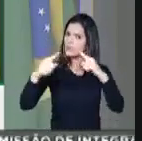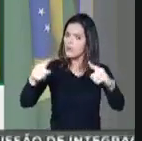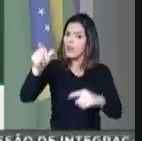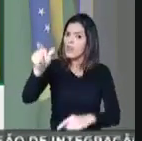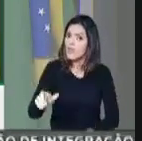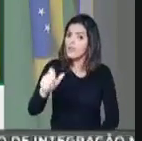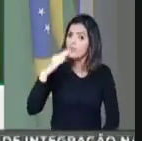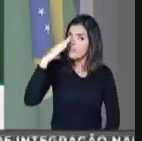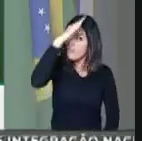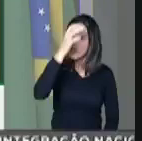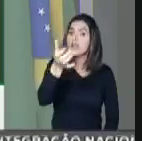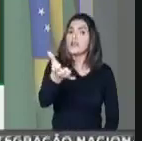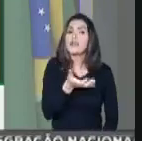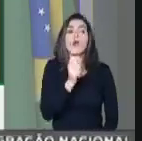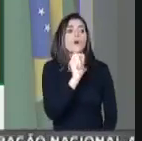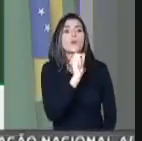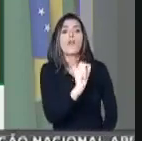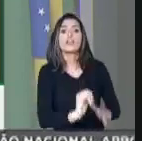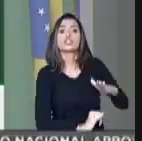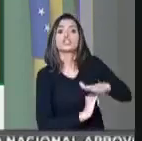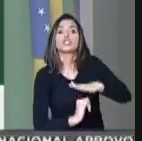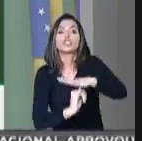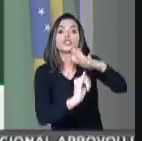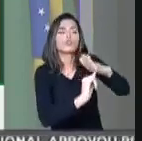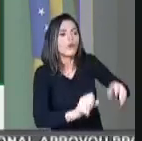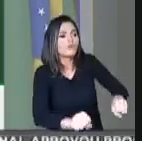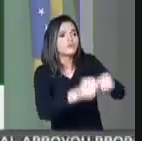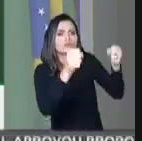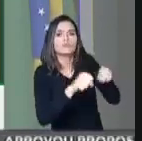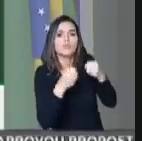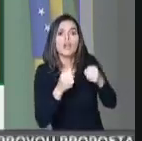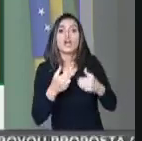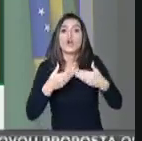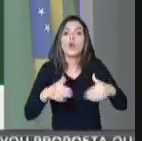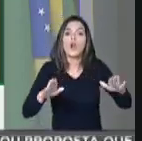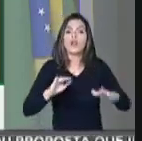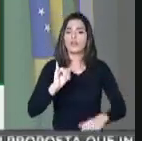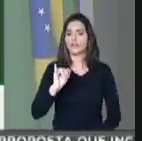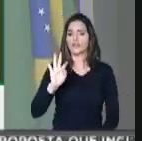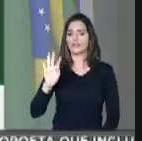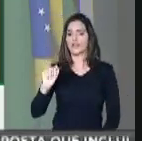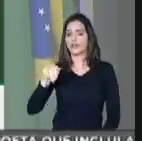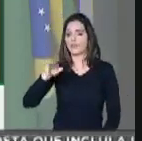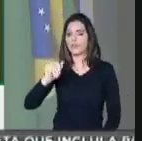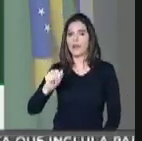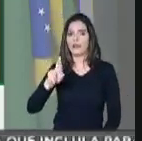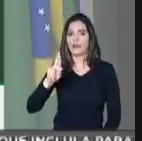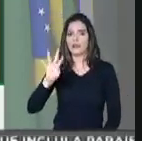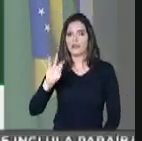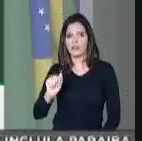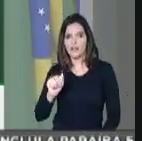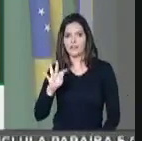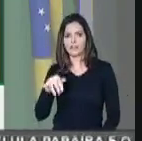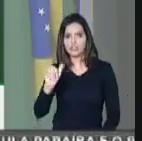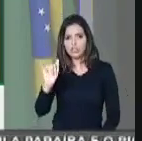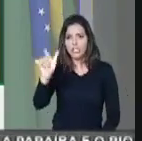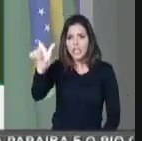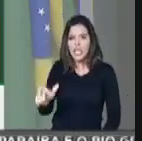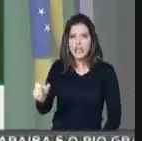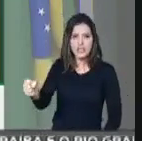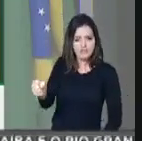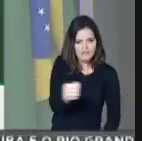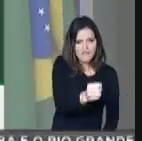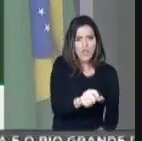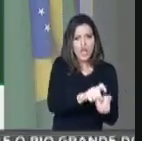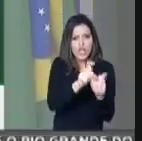de enfraquecer todas as instituições do país. Começou com o Itamaraty. Quis nomear o seu filho